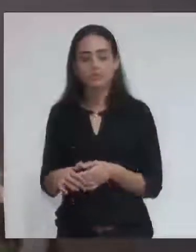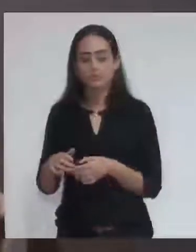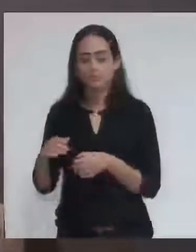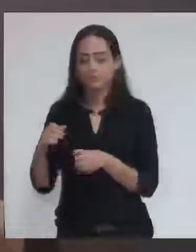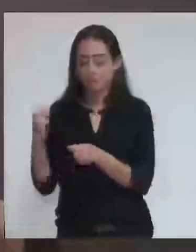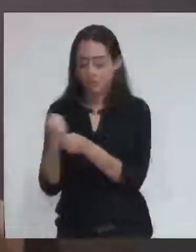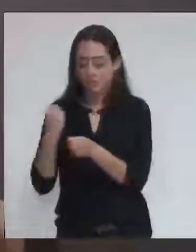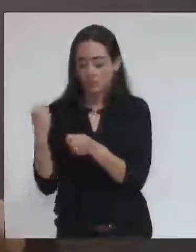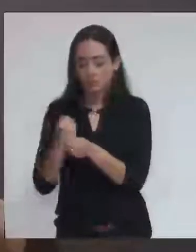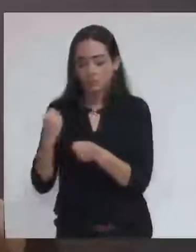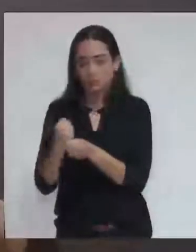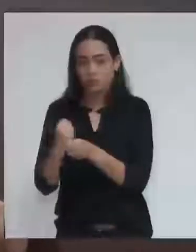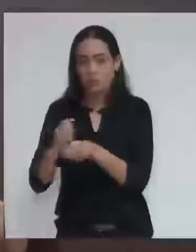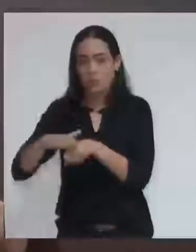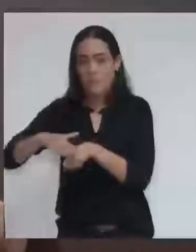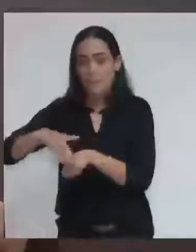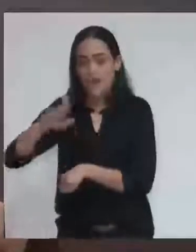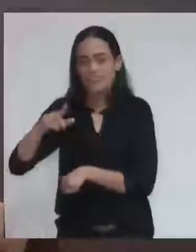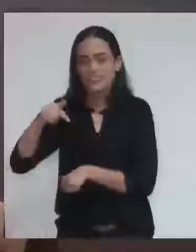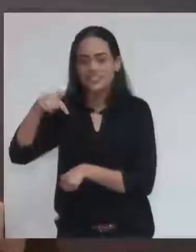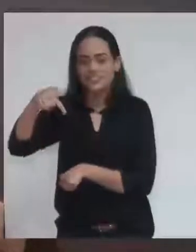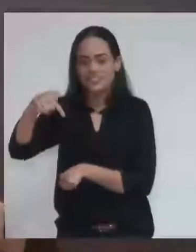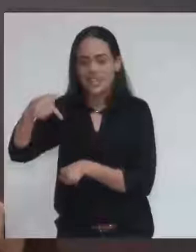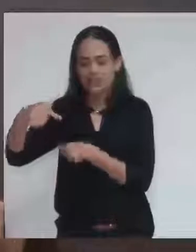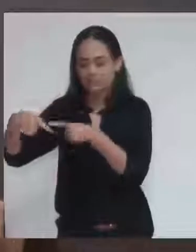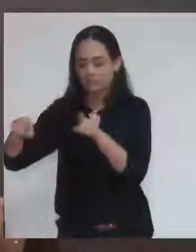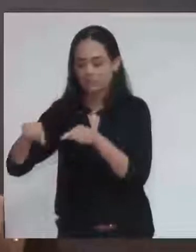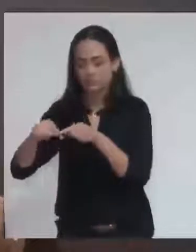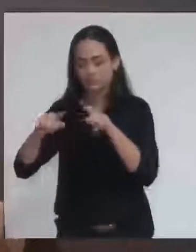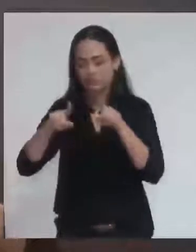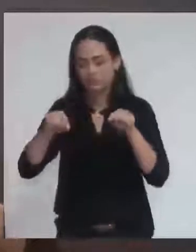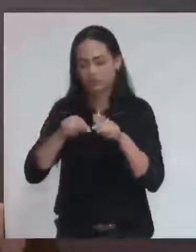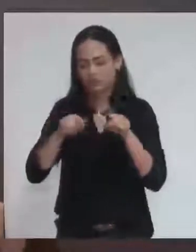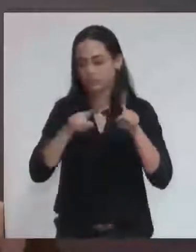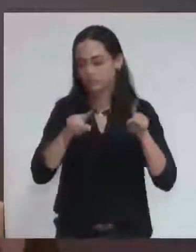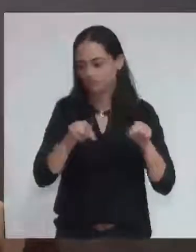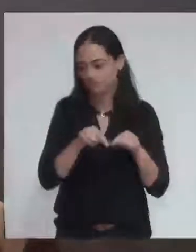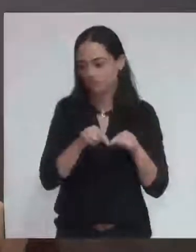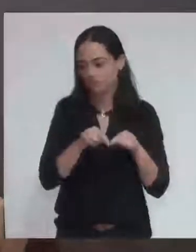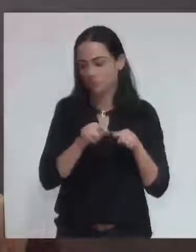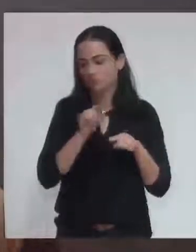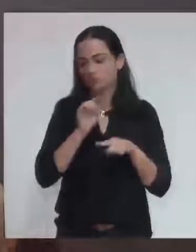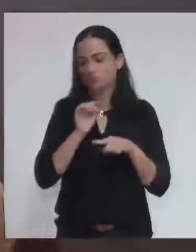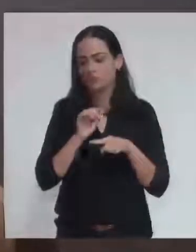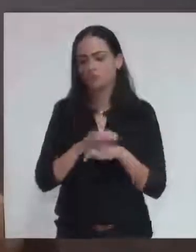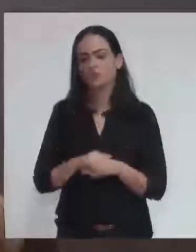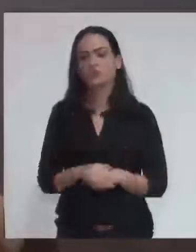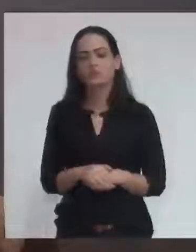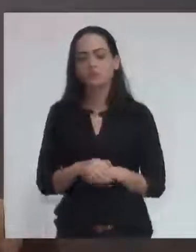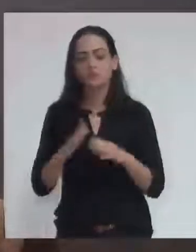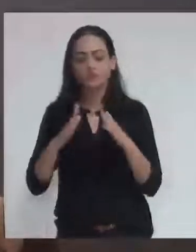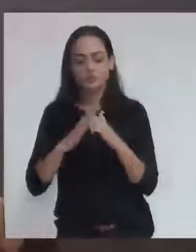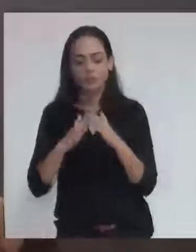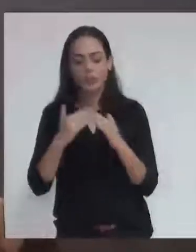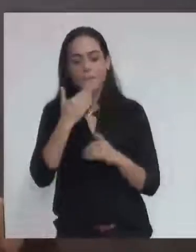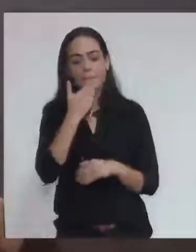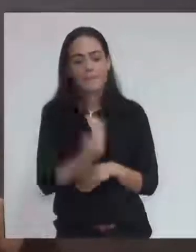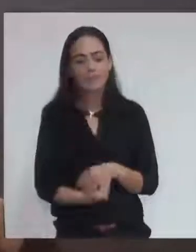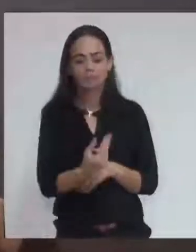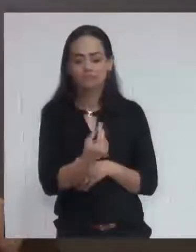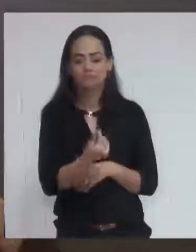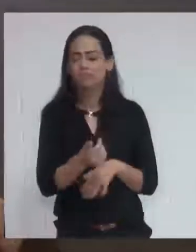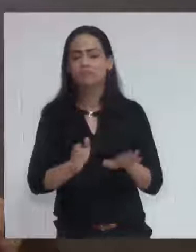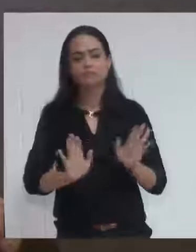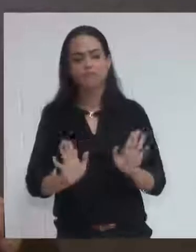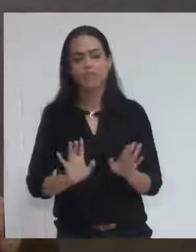sendo ampliados lá para atendimento da população. Ela não está pedindo para você doar dinheiro, ela está pedindo para você comprar uma pizza